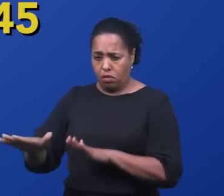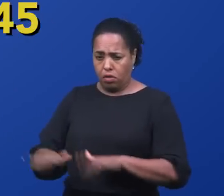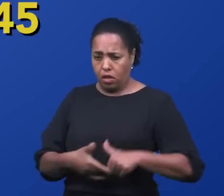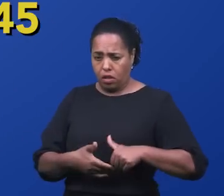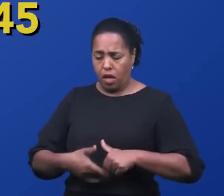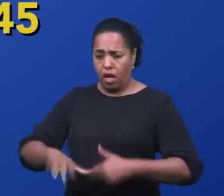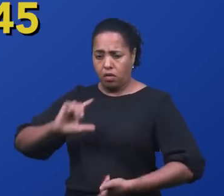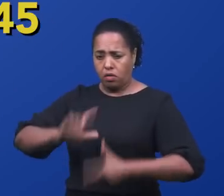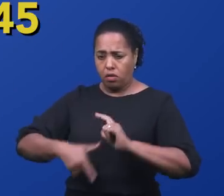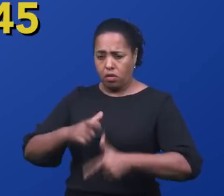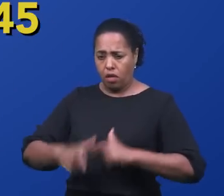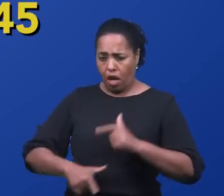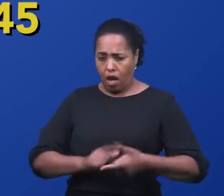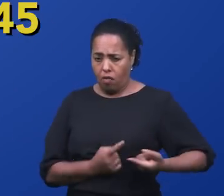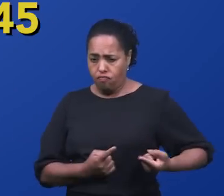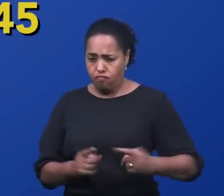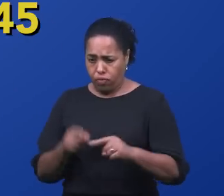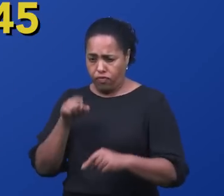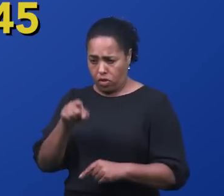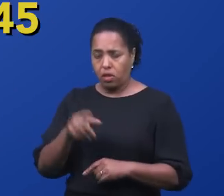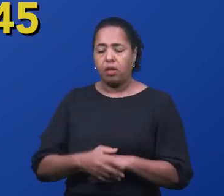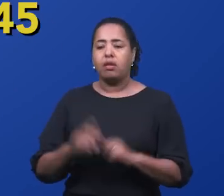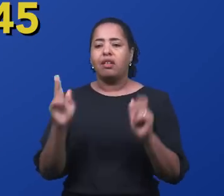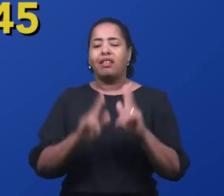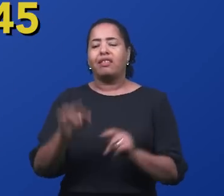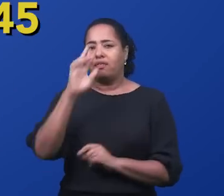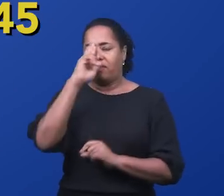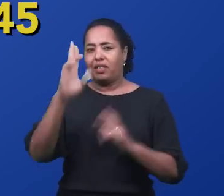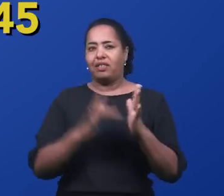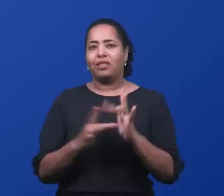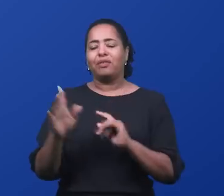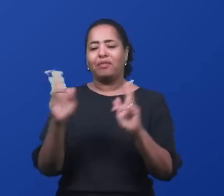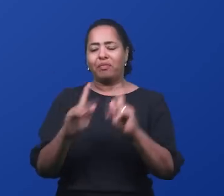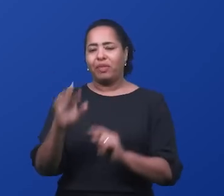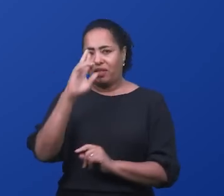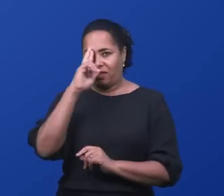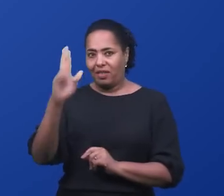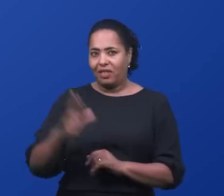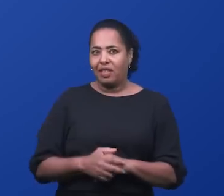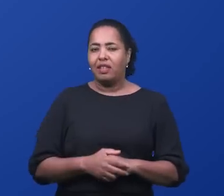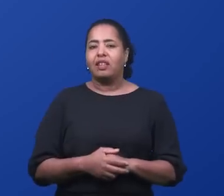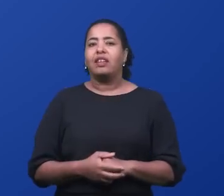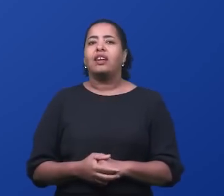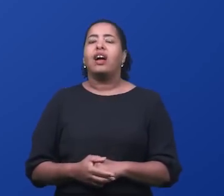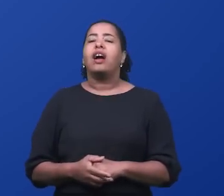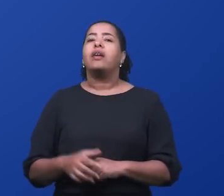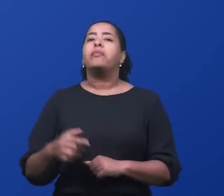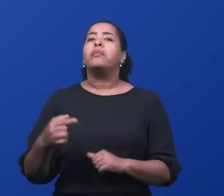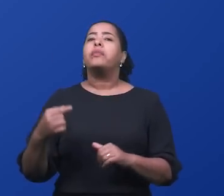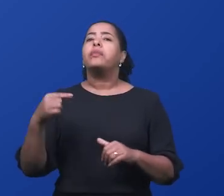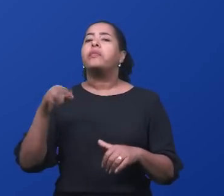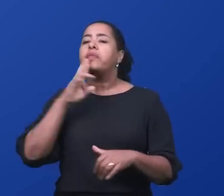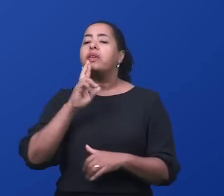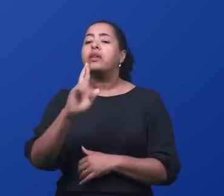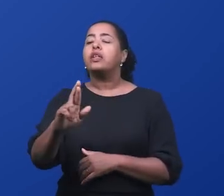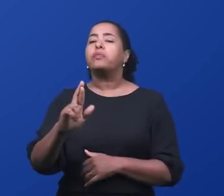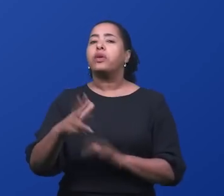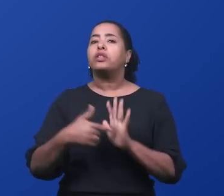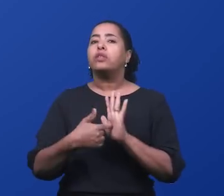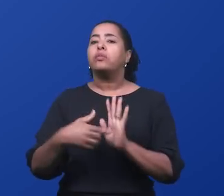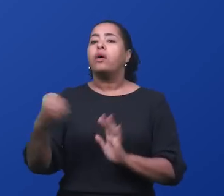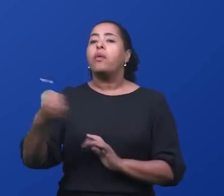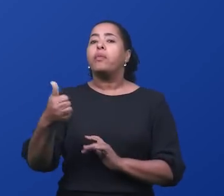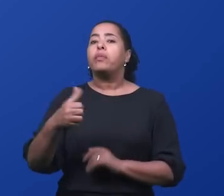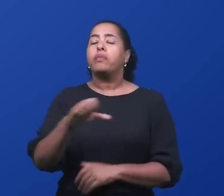Deus dos Exércitos de Israel, a quem tens afrontado. A paz do Senhor. A paz do Senhor. Respondendo a sétima pergunta, a resposta é que